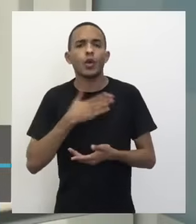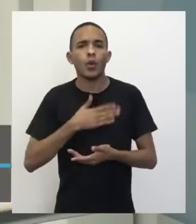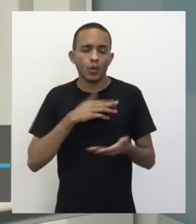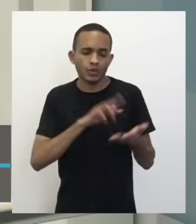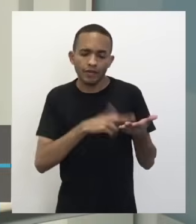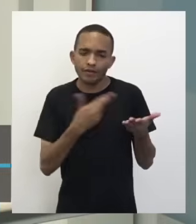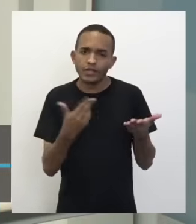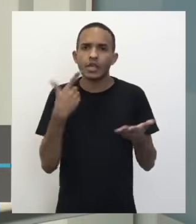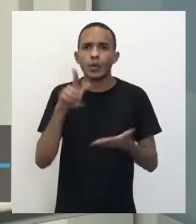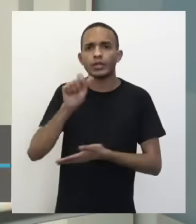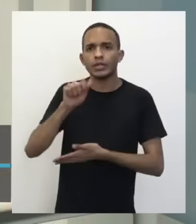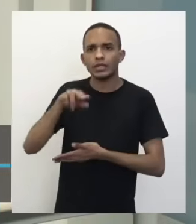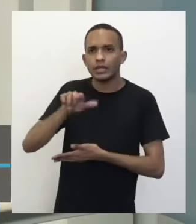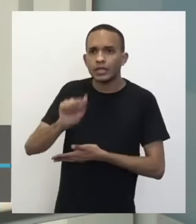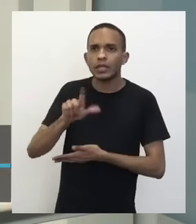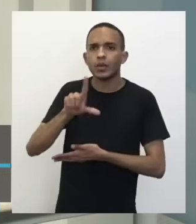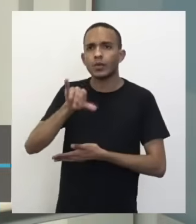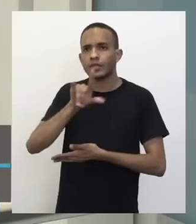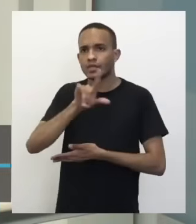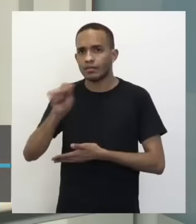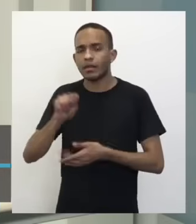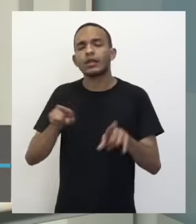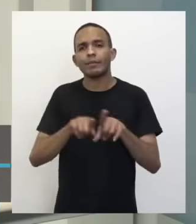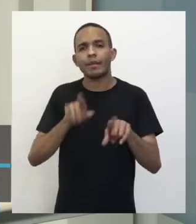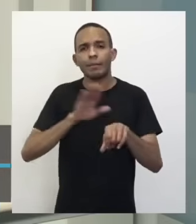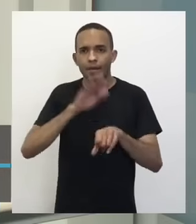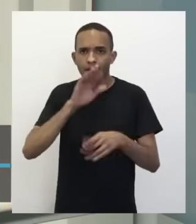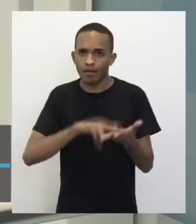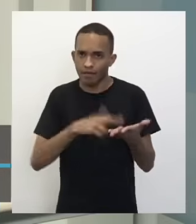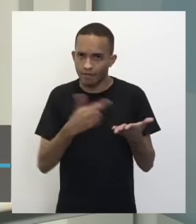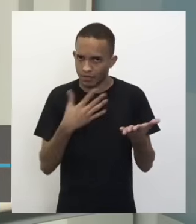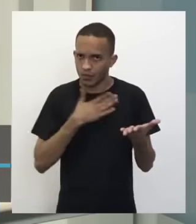Luísa também, que gosta mais de revistas.